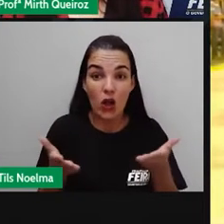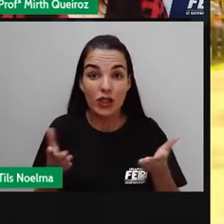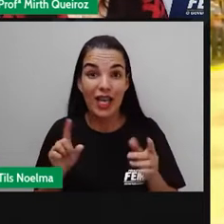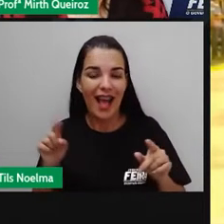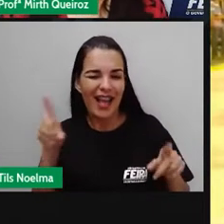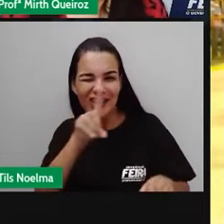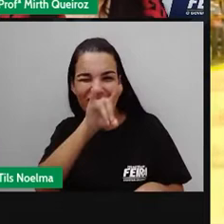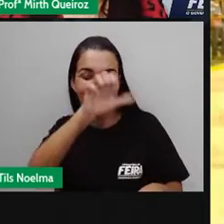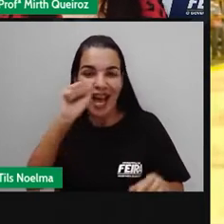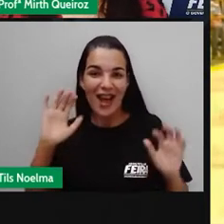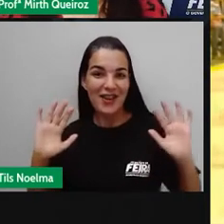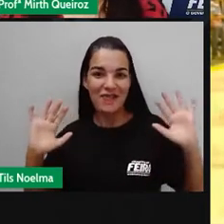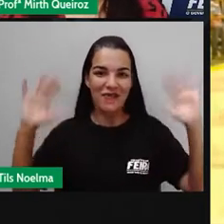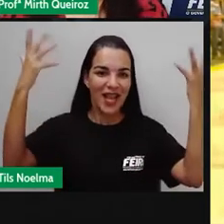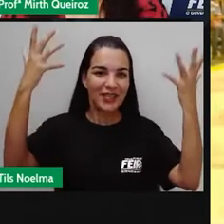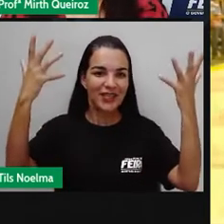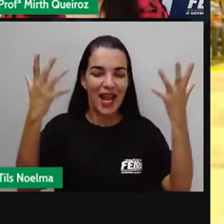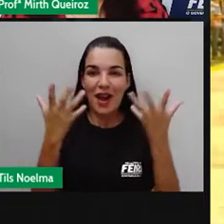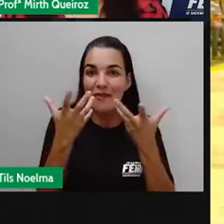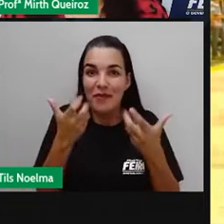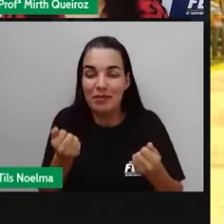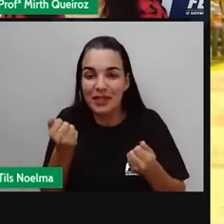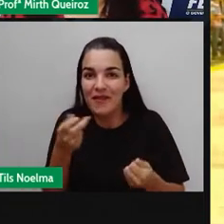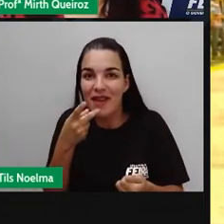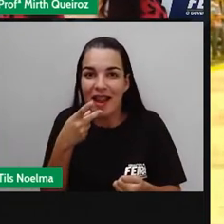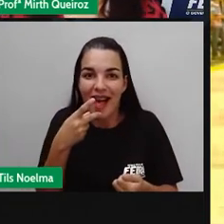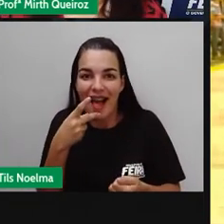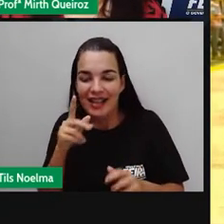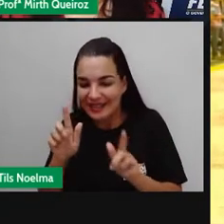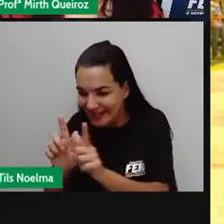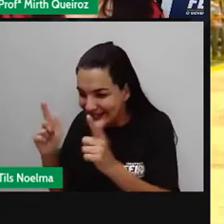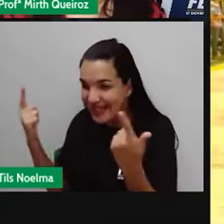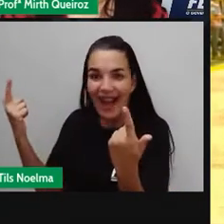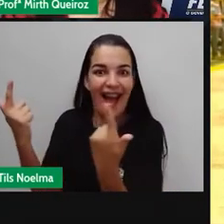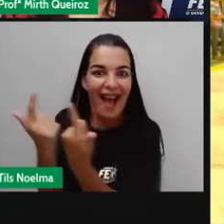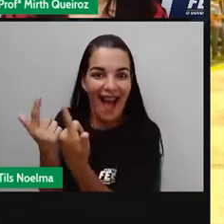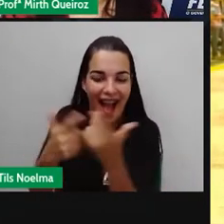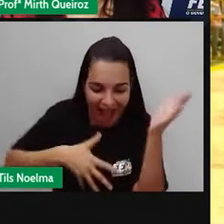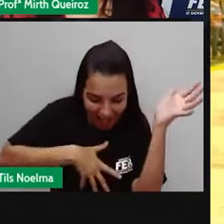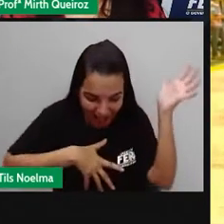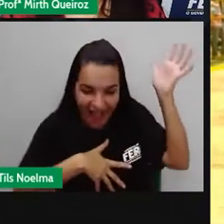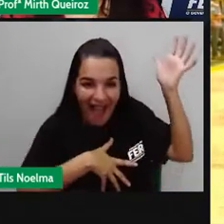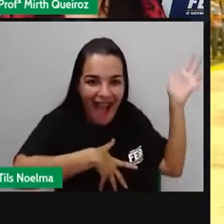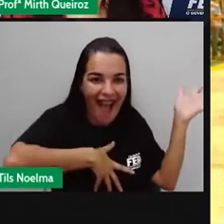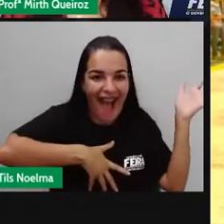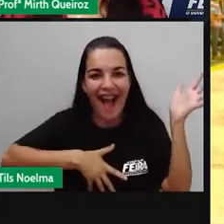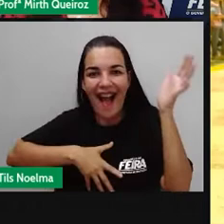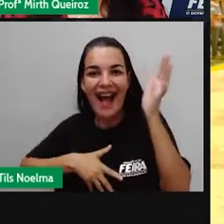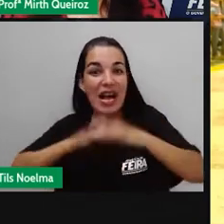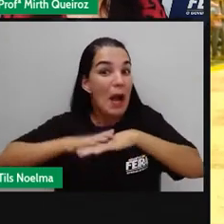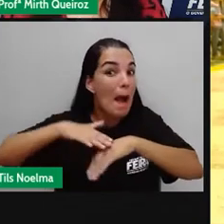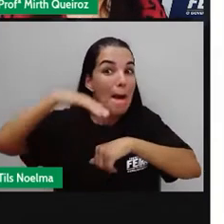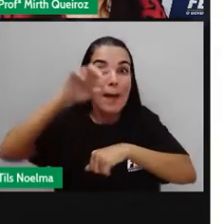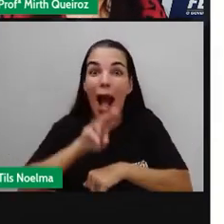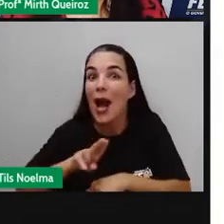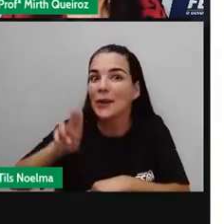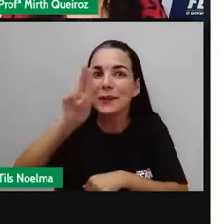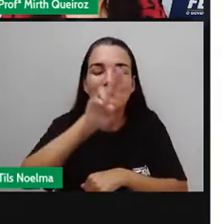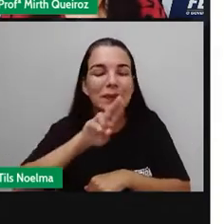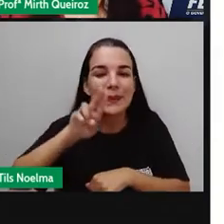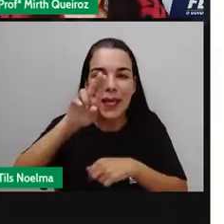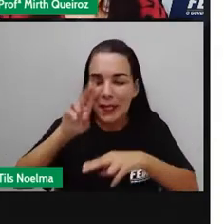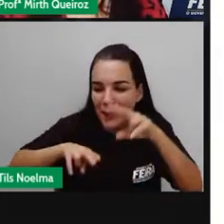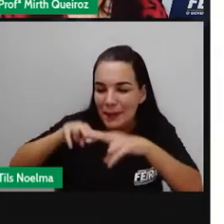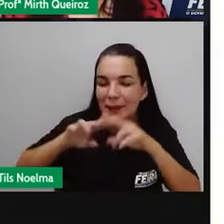Hoje é dia de festa, vamos falar de quadrilha, que é uma das danças mais utilizadas aí nas festas